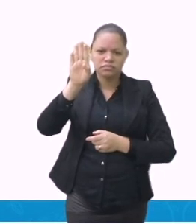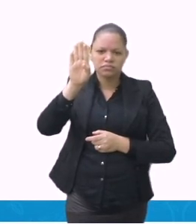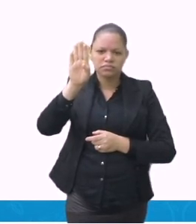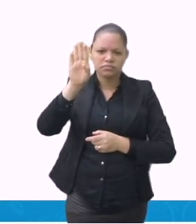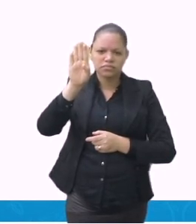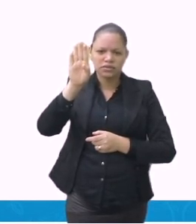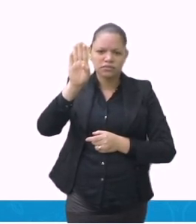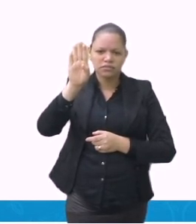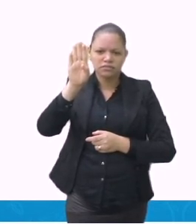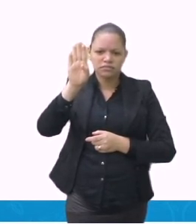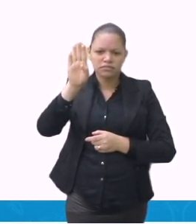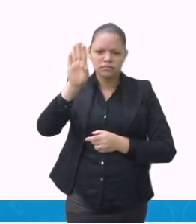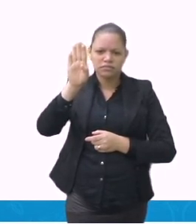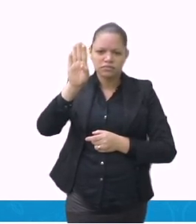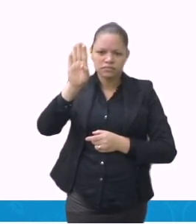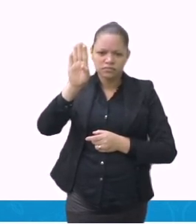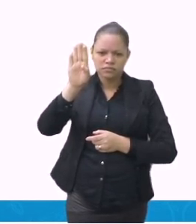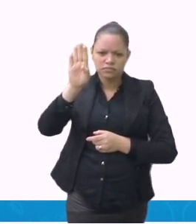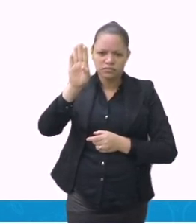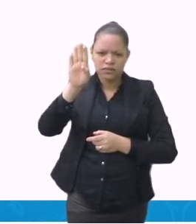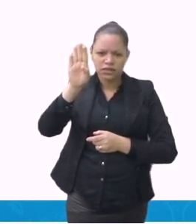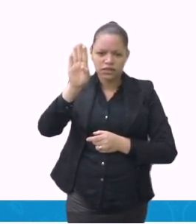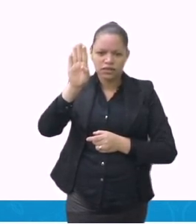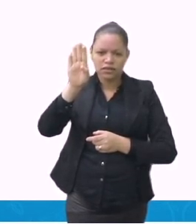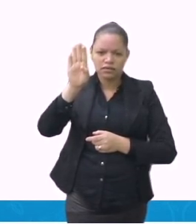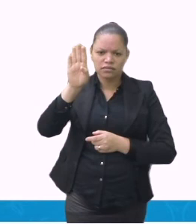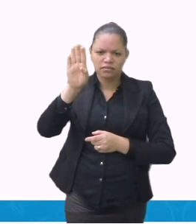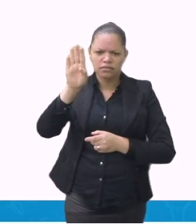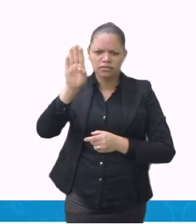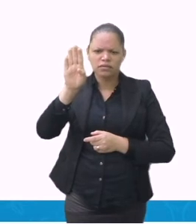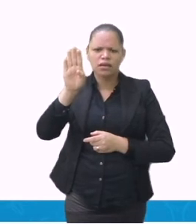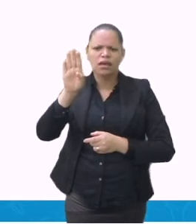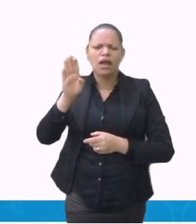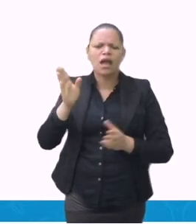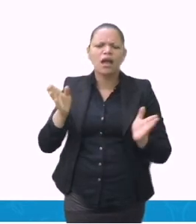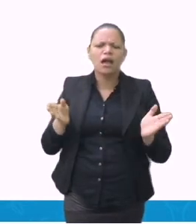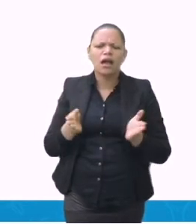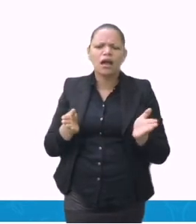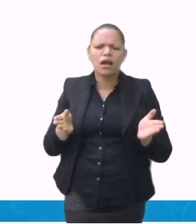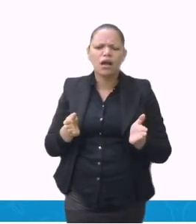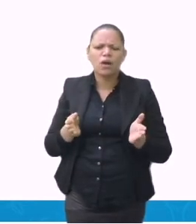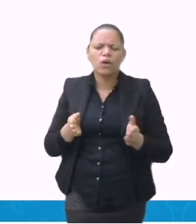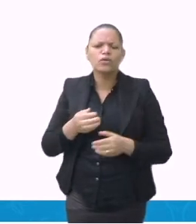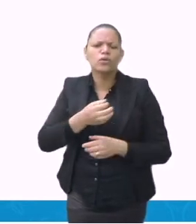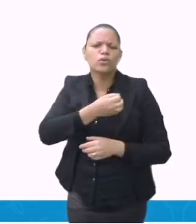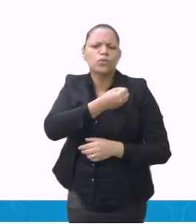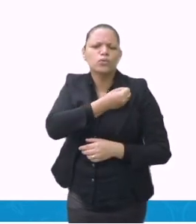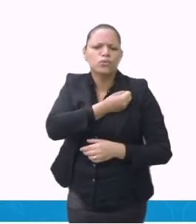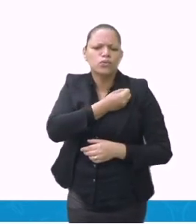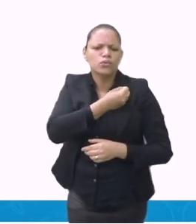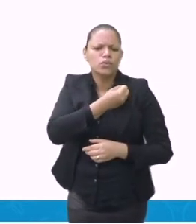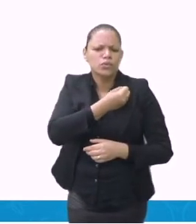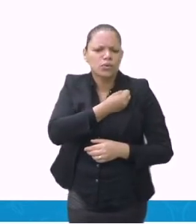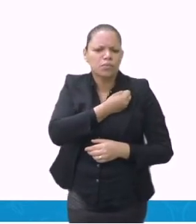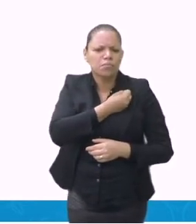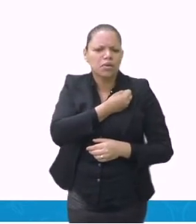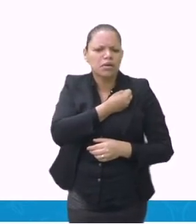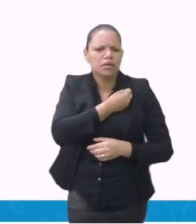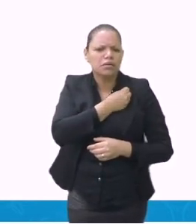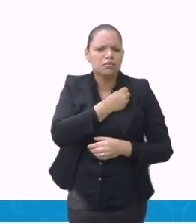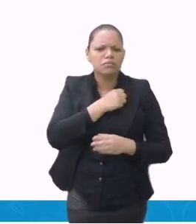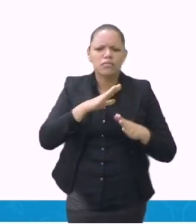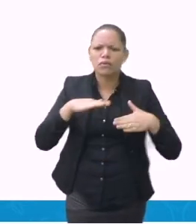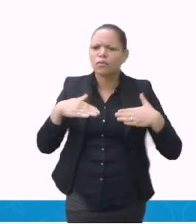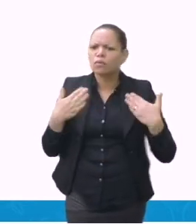de outra cor aqui. Esse aqui é o meu ponto B. Primeiro, nós vamos olhar, então, em qual coluna ele